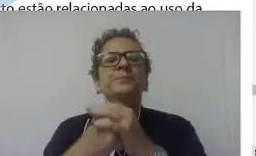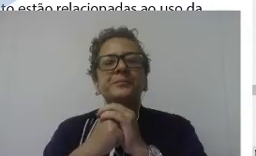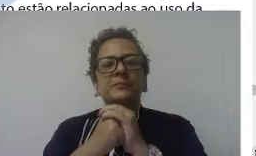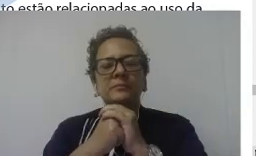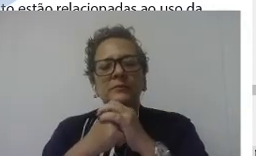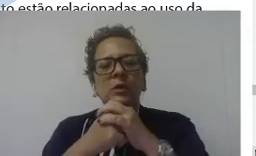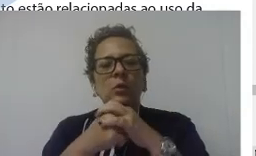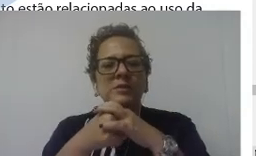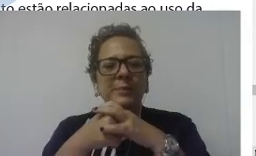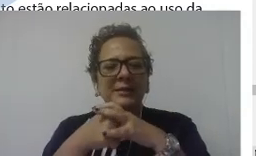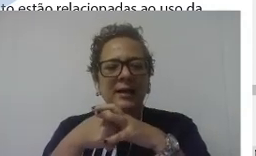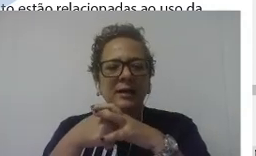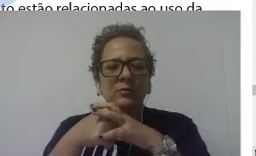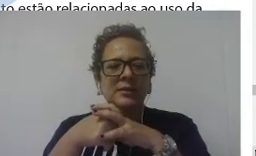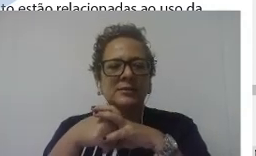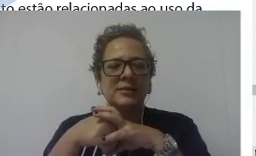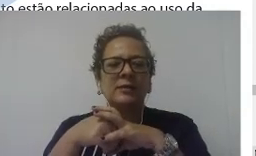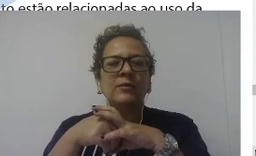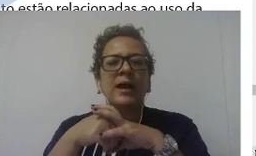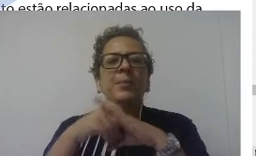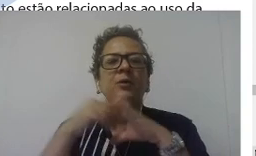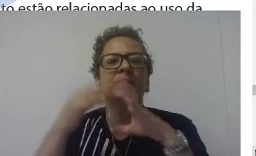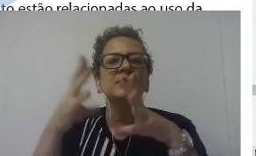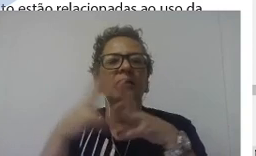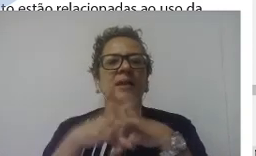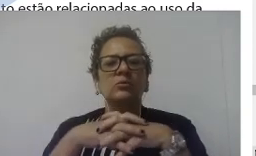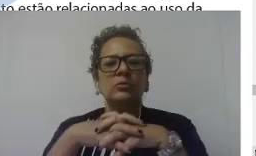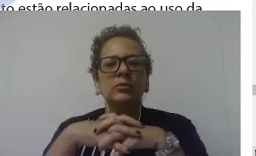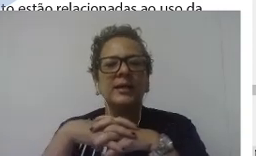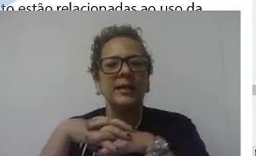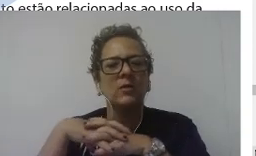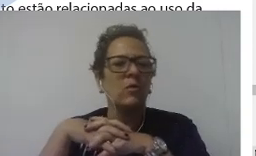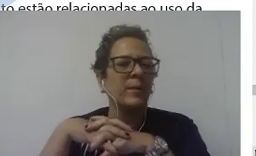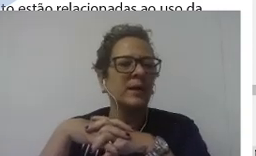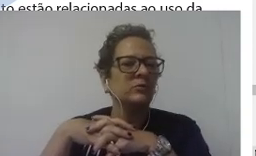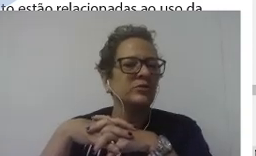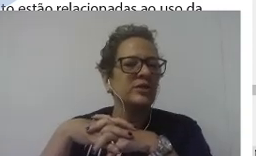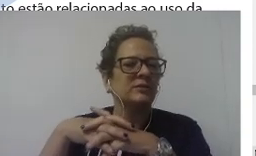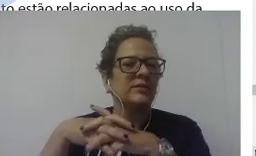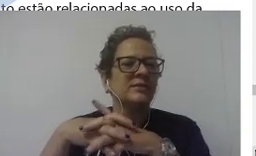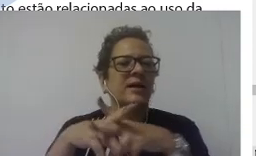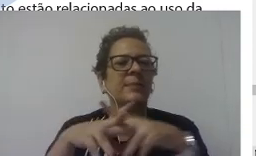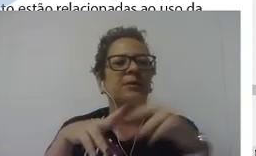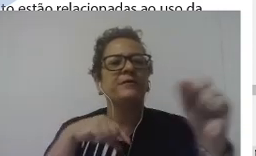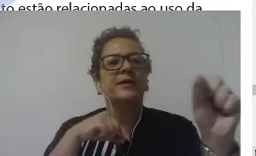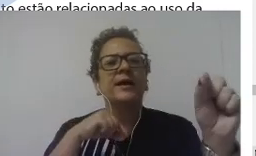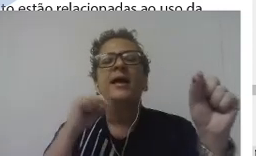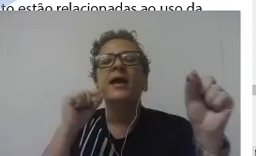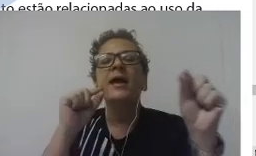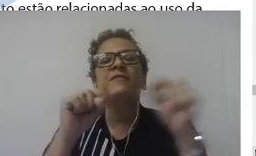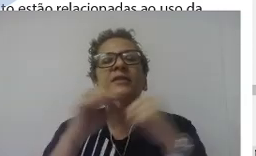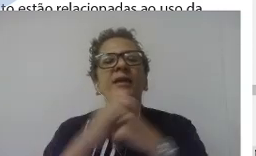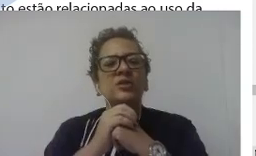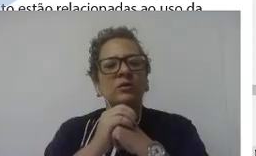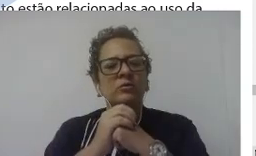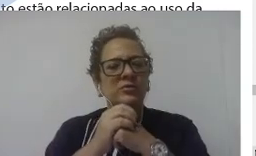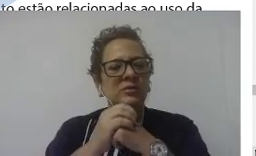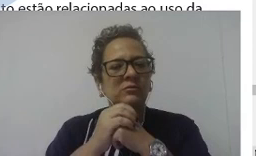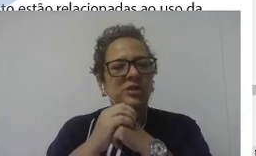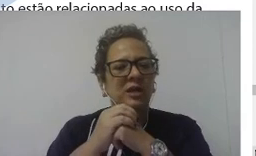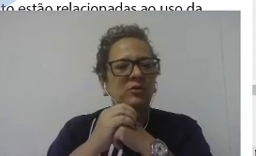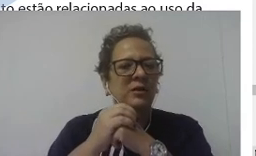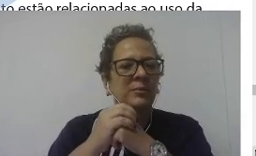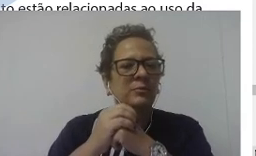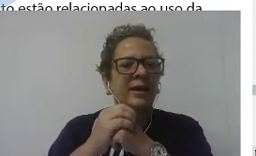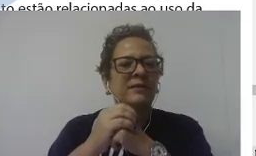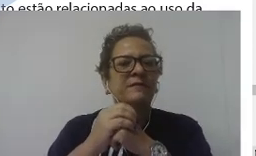assistindo o espetáculo, tá certo? A importância da cultura greco-romana no teatro nessa época fica evidente na construção